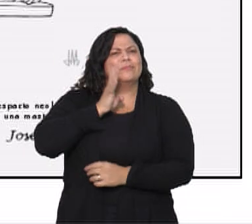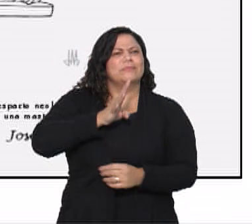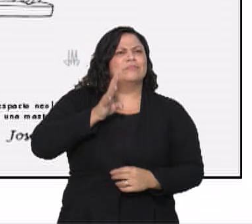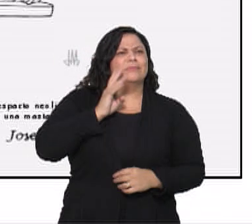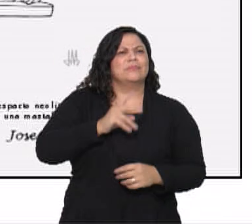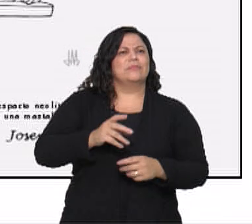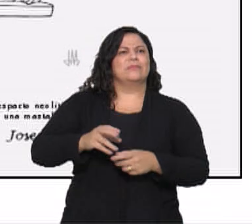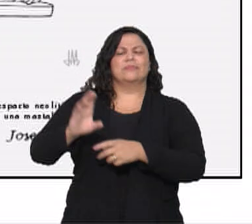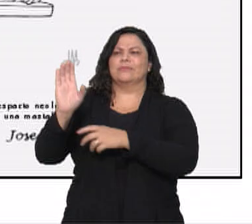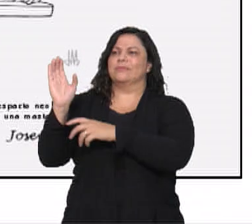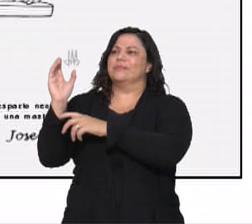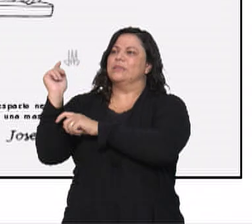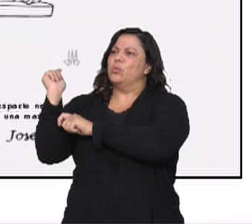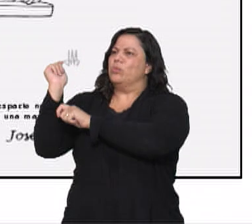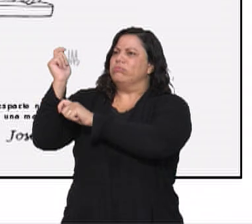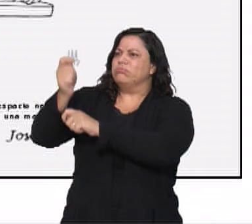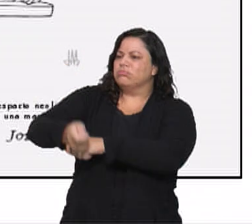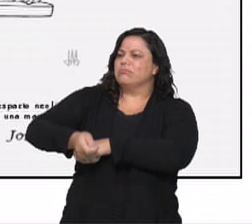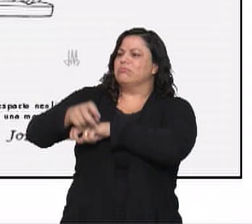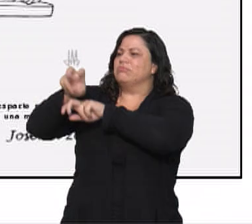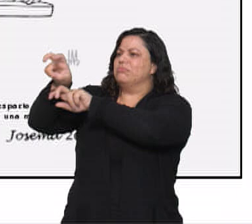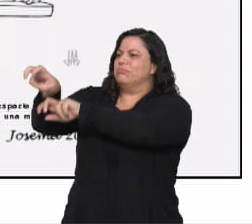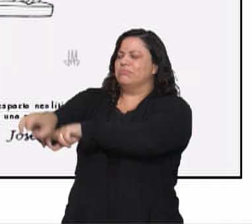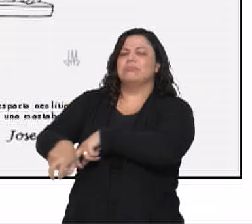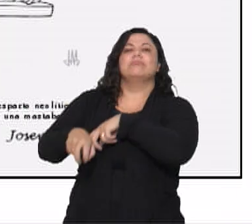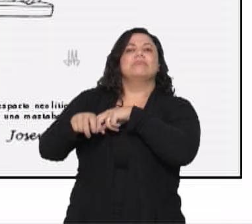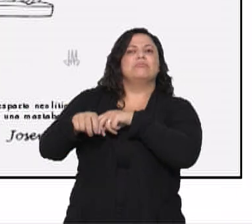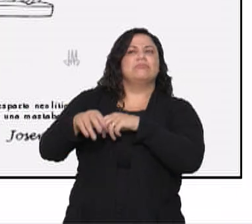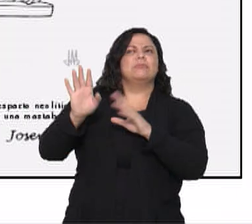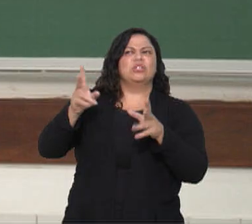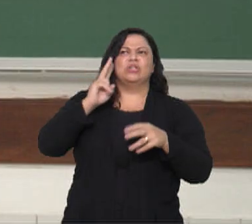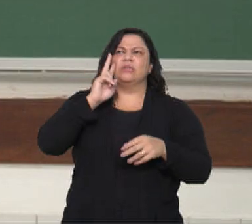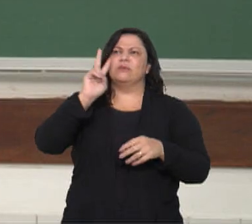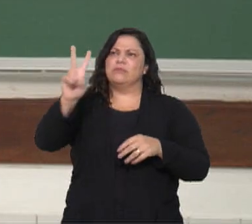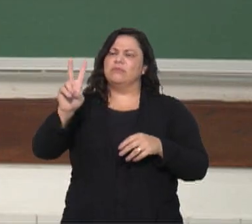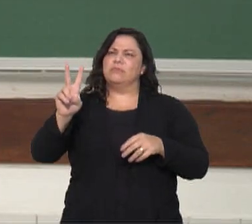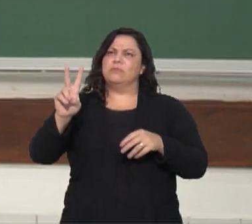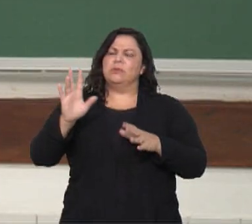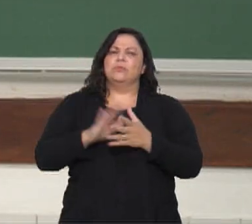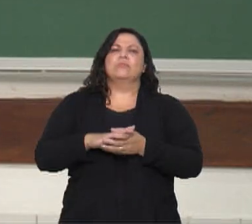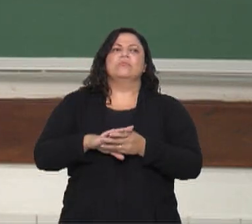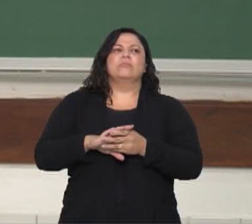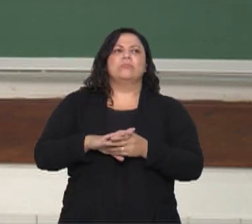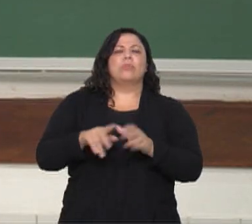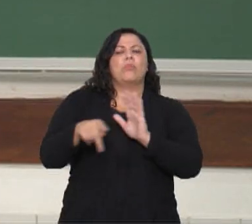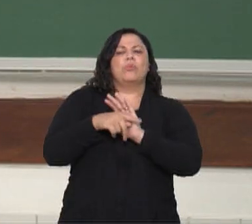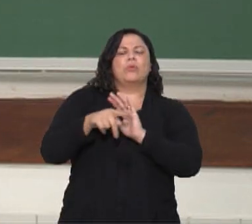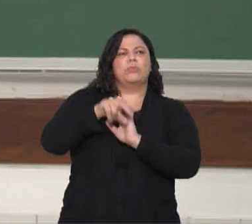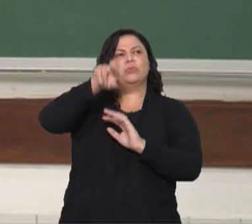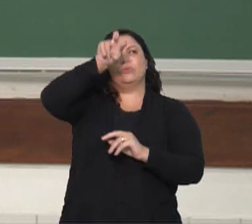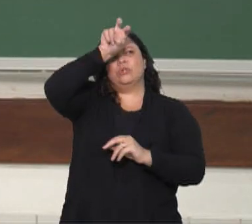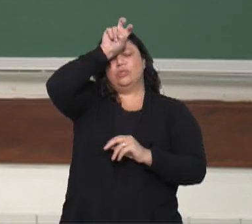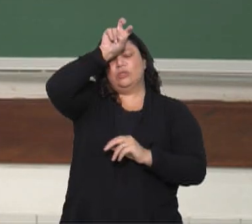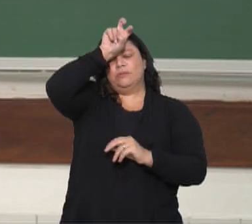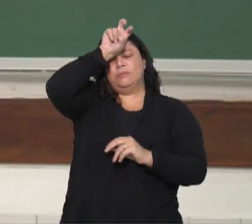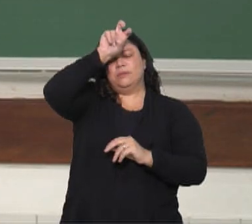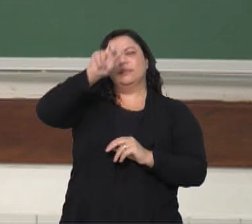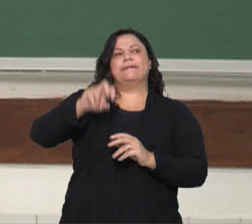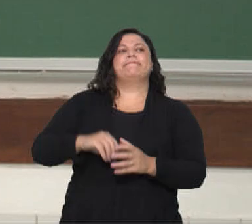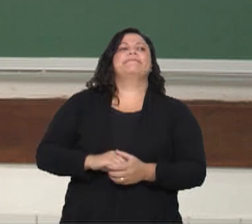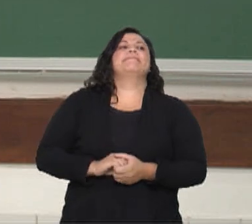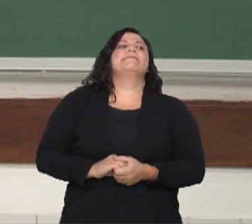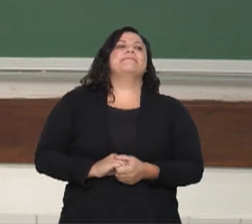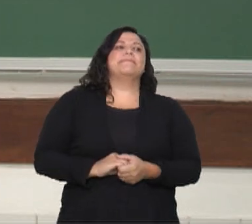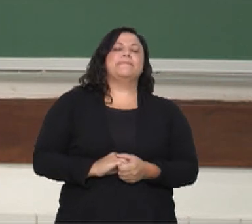cabo, né, a enxada, uma espécie de uma enxada. Eu já vi uma outra imagem também egípcia, que é uma madeira apenas assim, outra